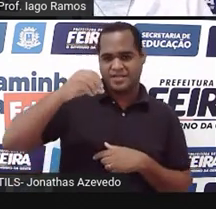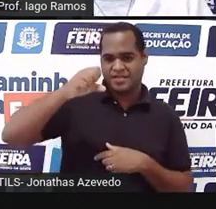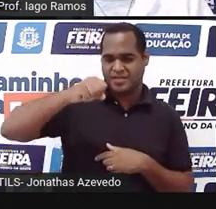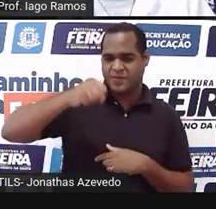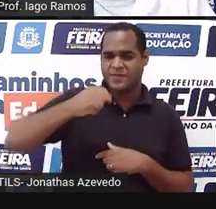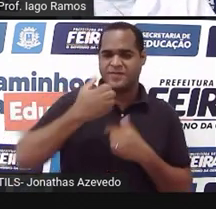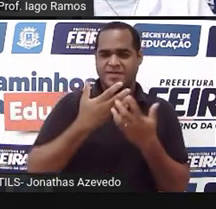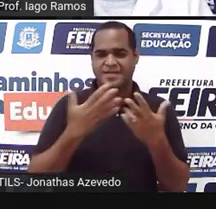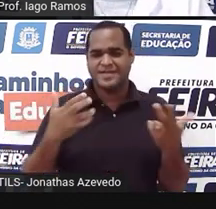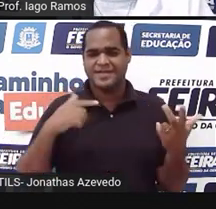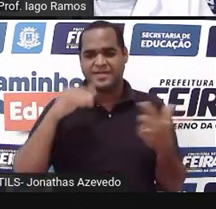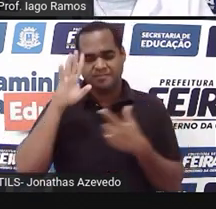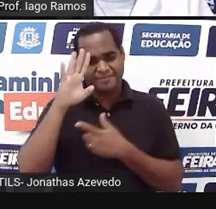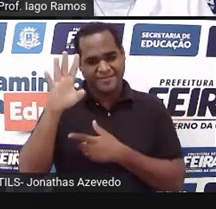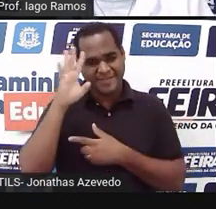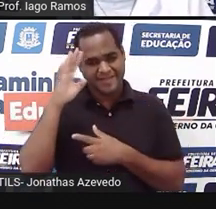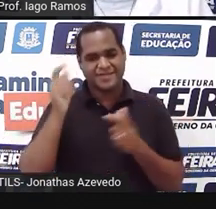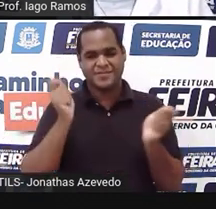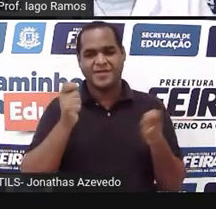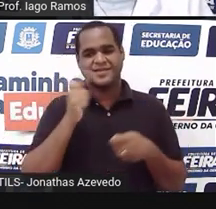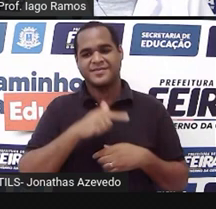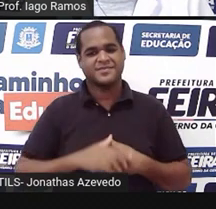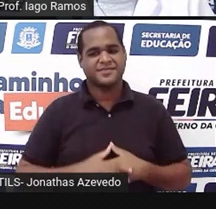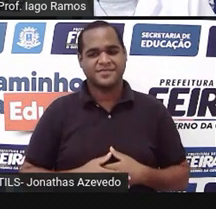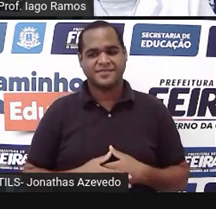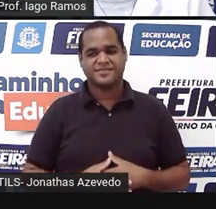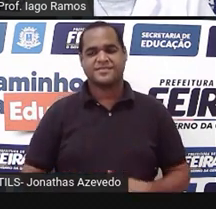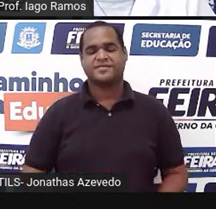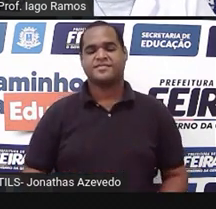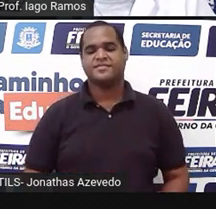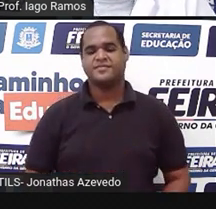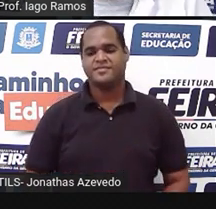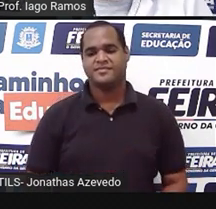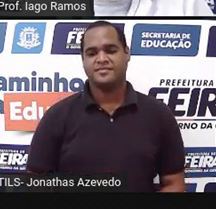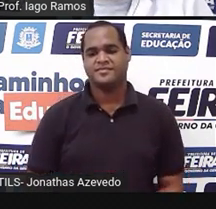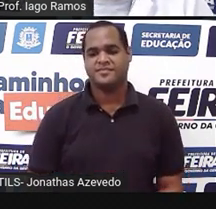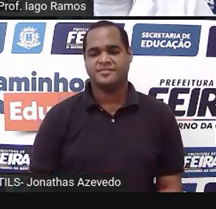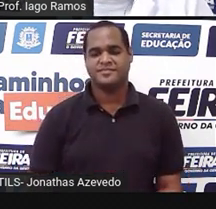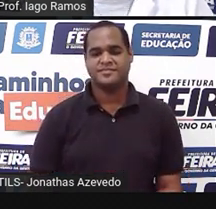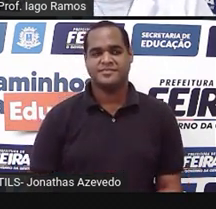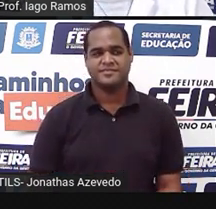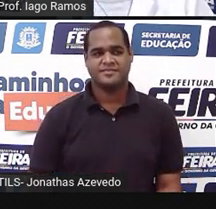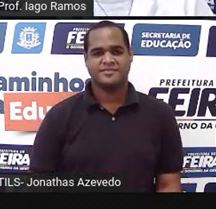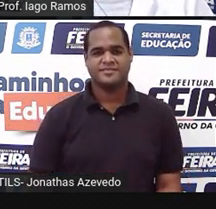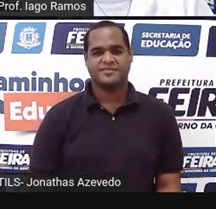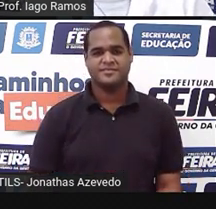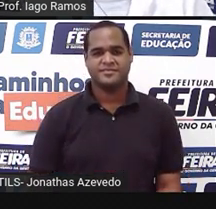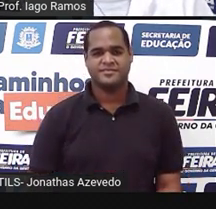segundos aí para você pensar E aí